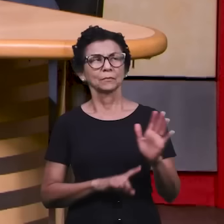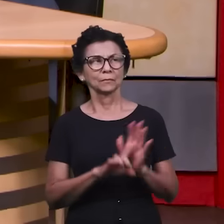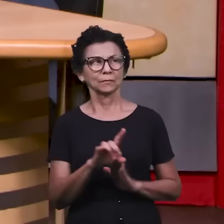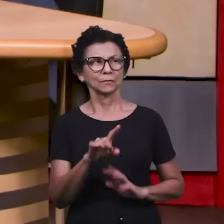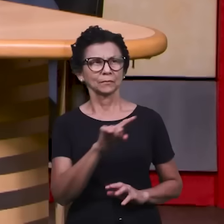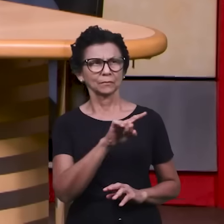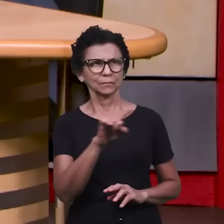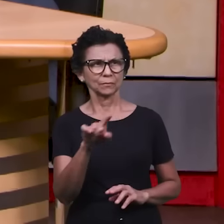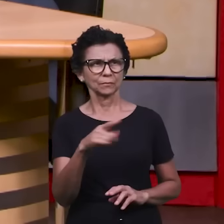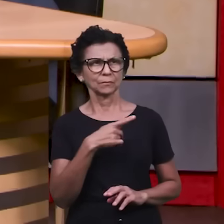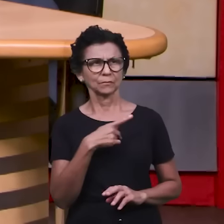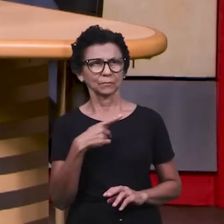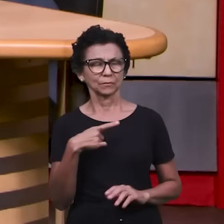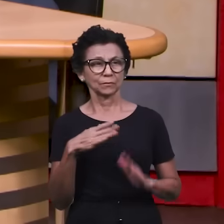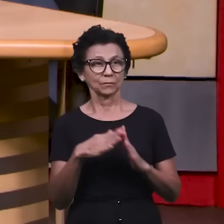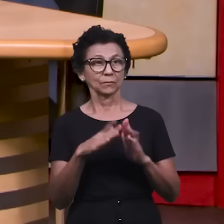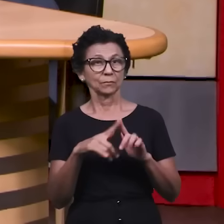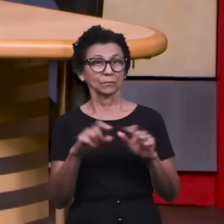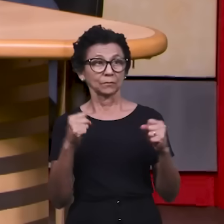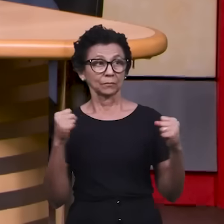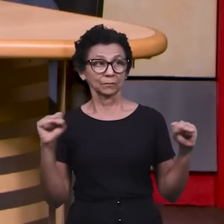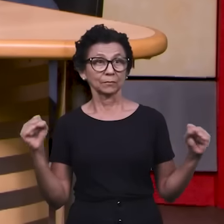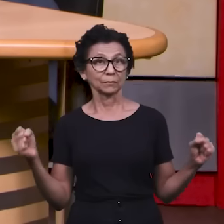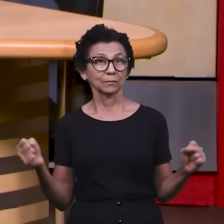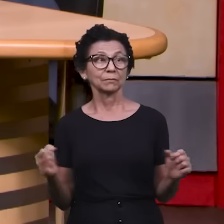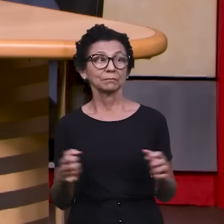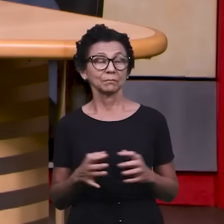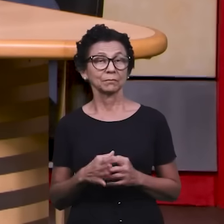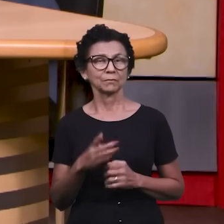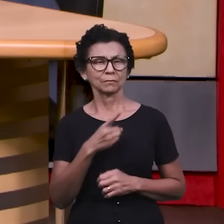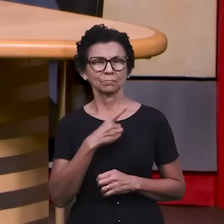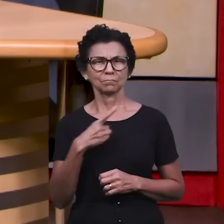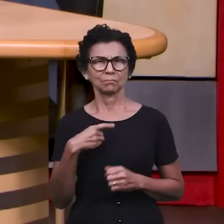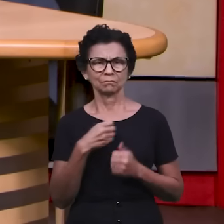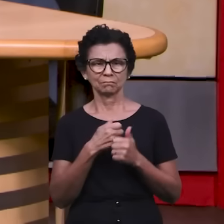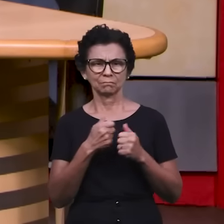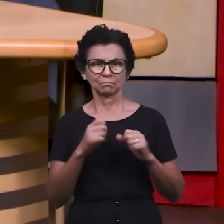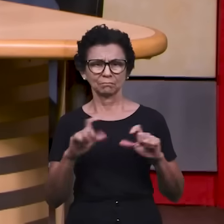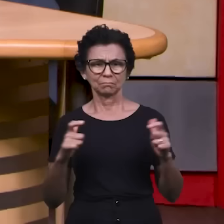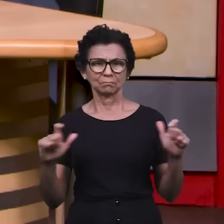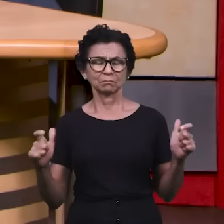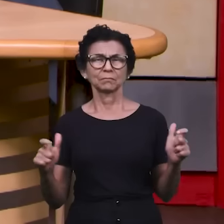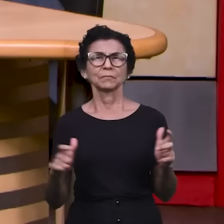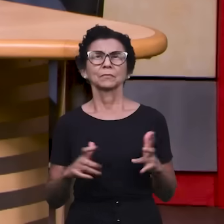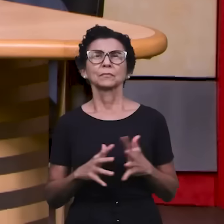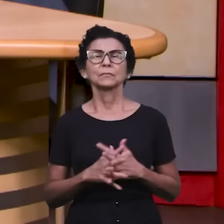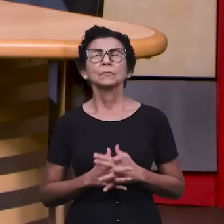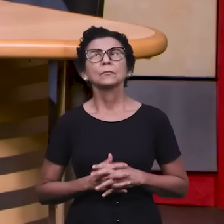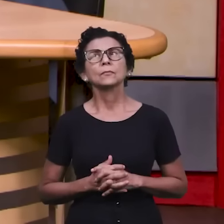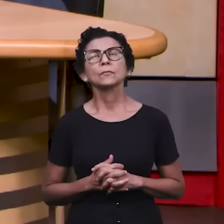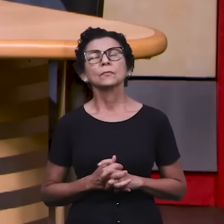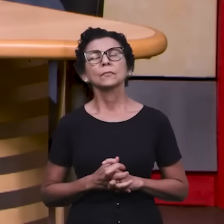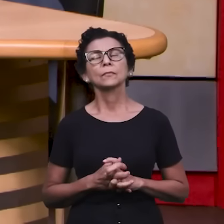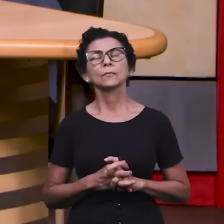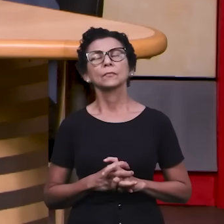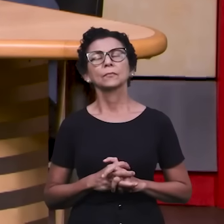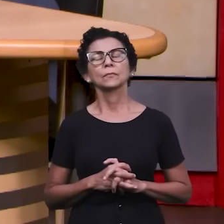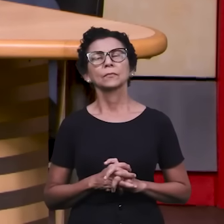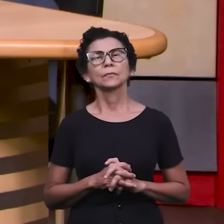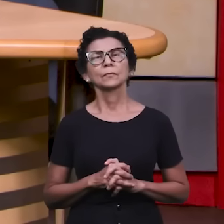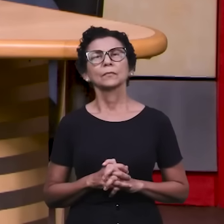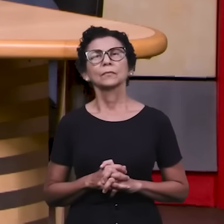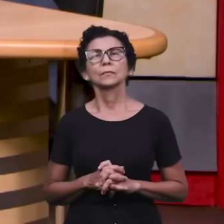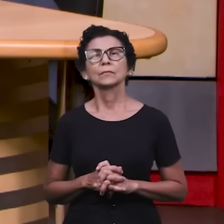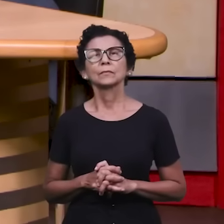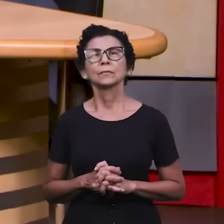você que é um pastor de igreja grande, tem diáconos, como é que você trabalha? É